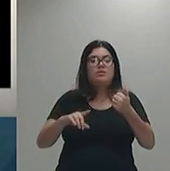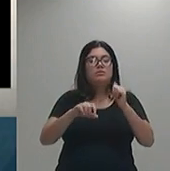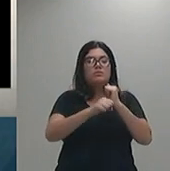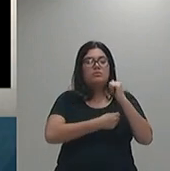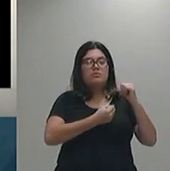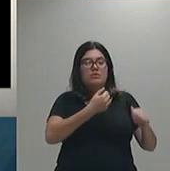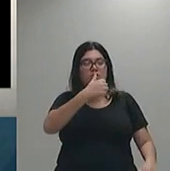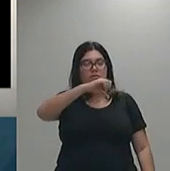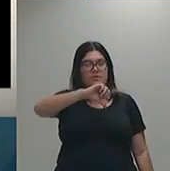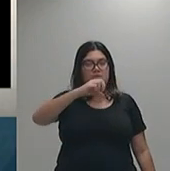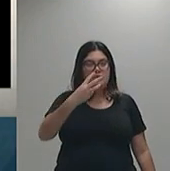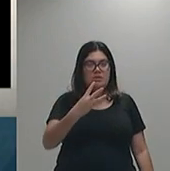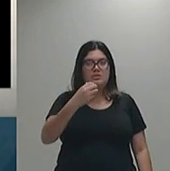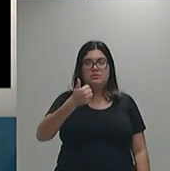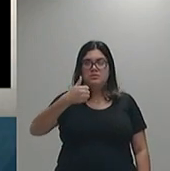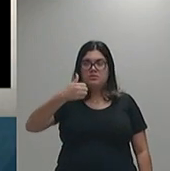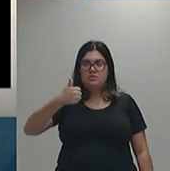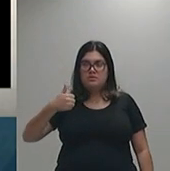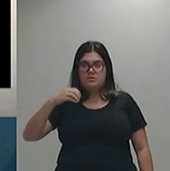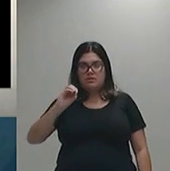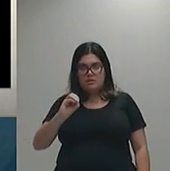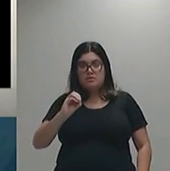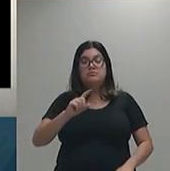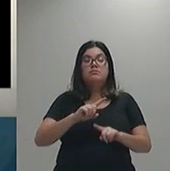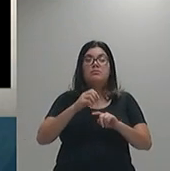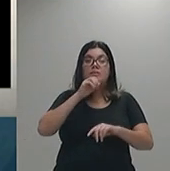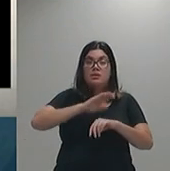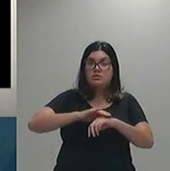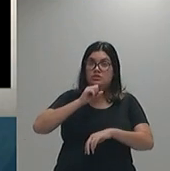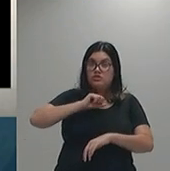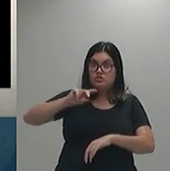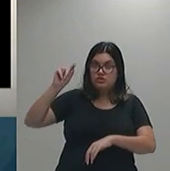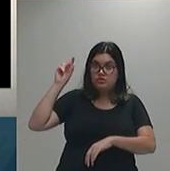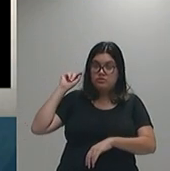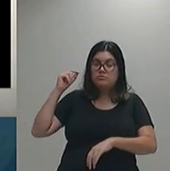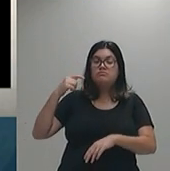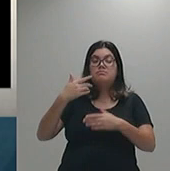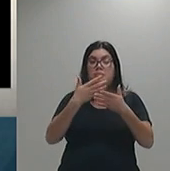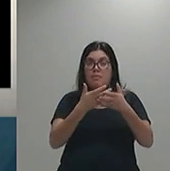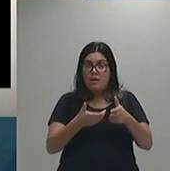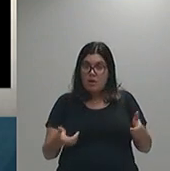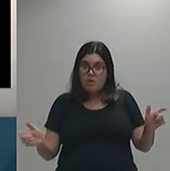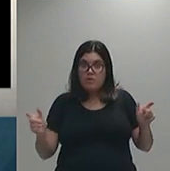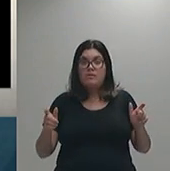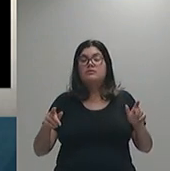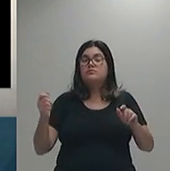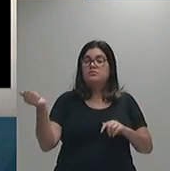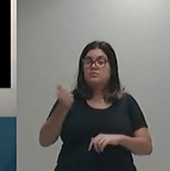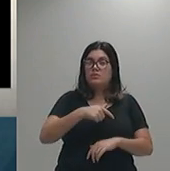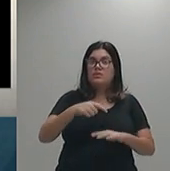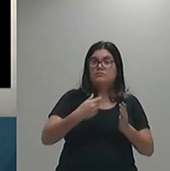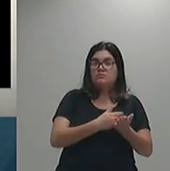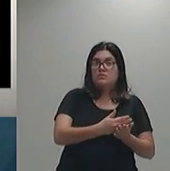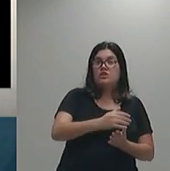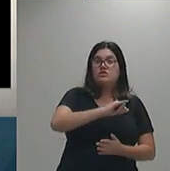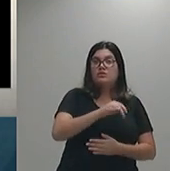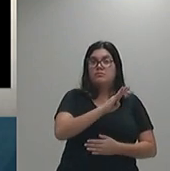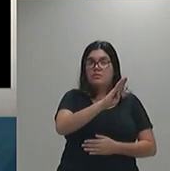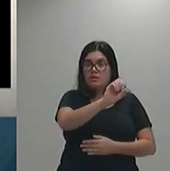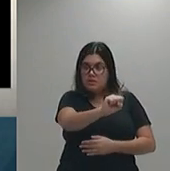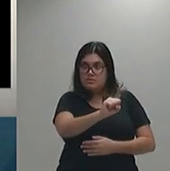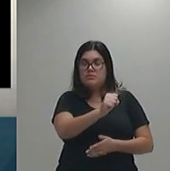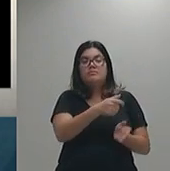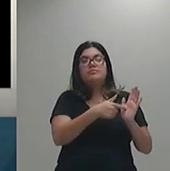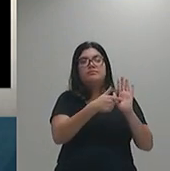o dos minoritários mais antigo mais amplo que o da companhia JBS iniciado como se demonstrou de forma